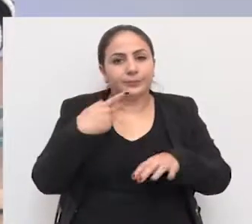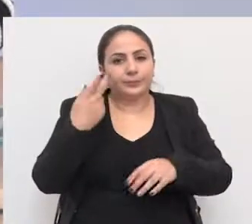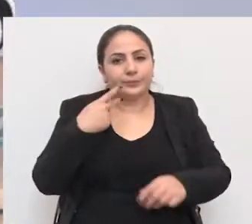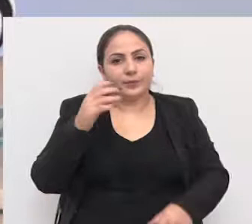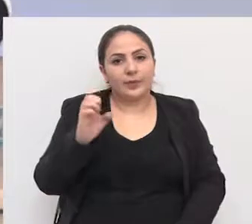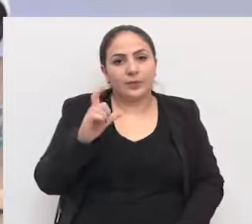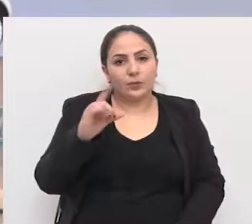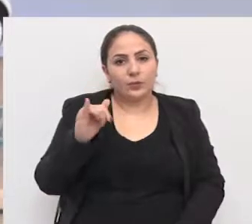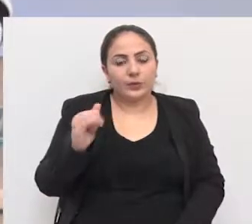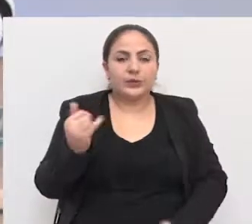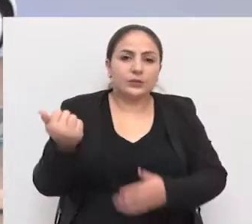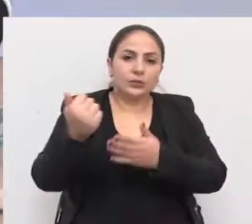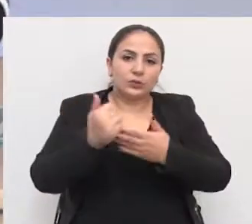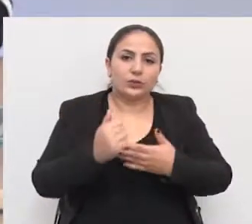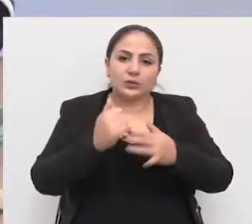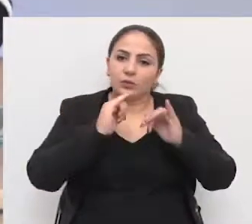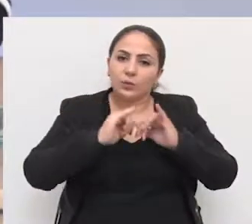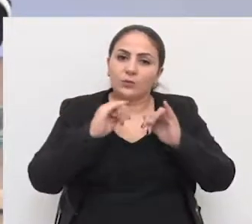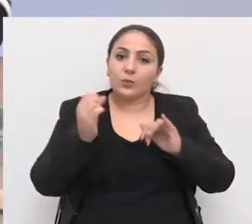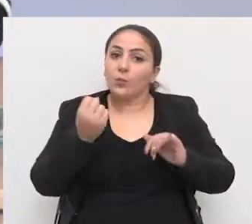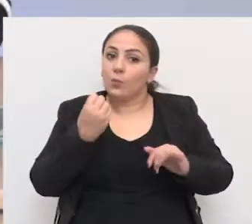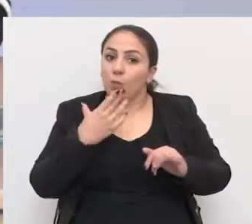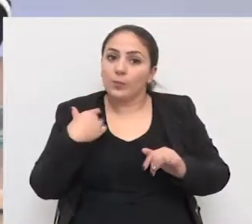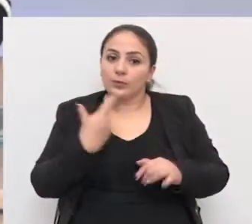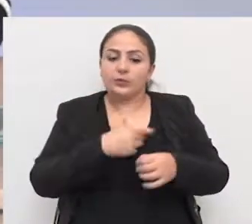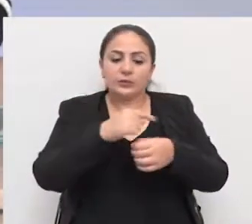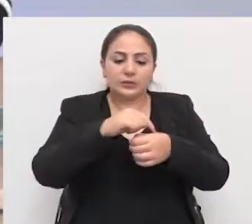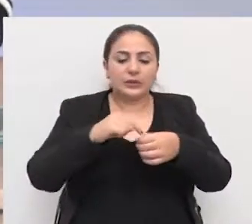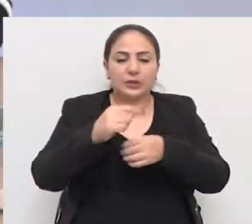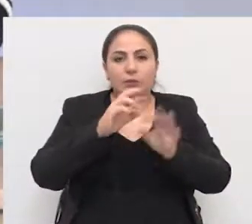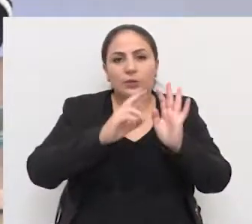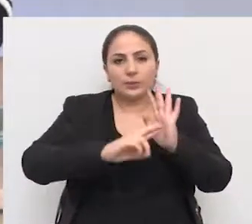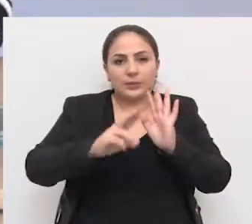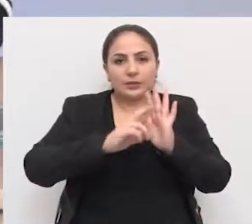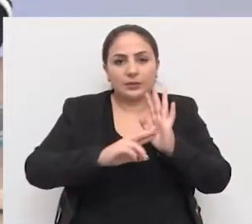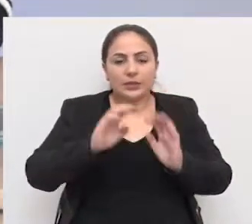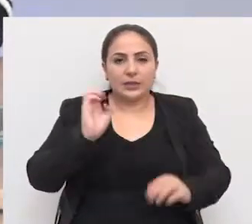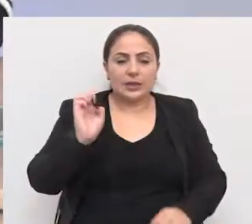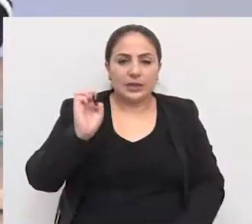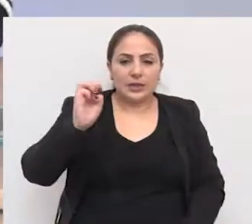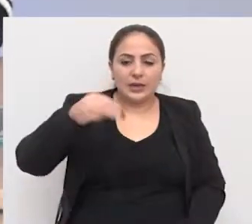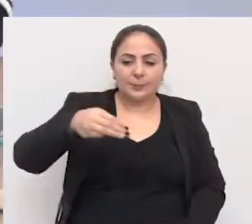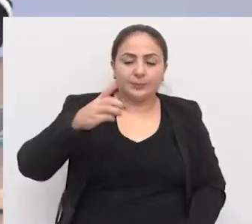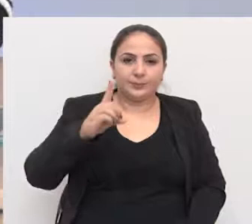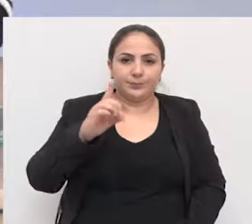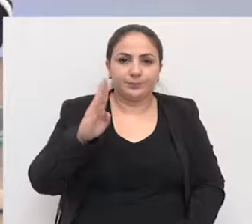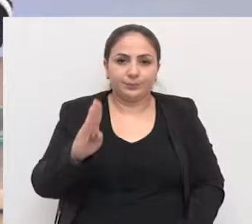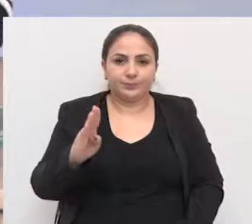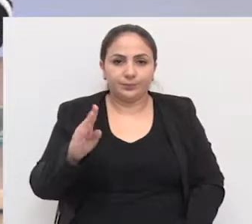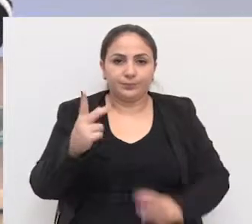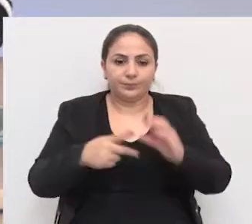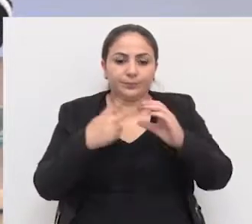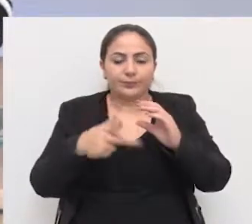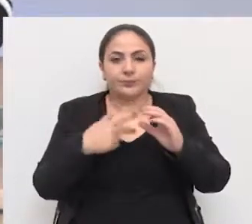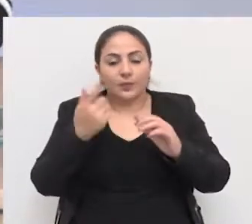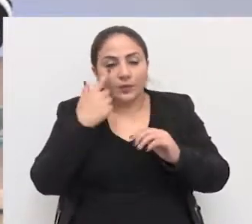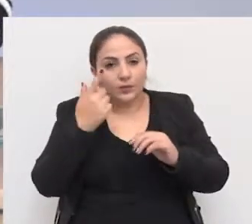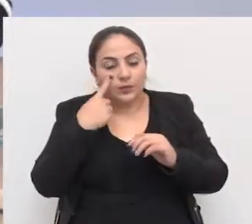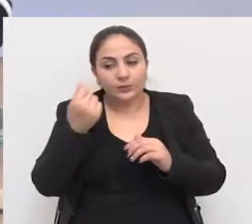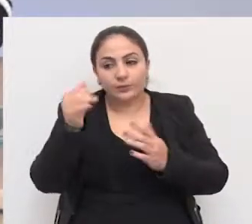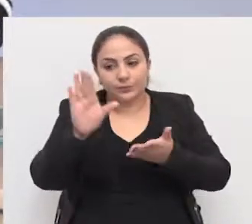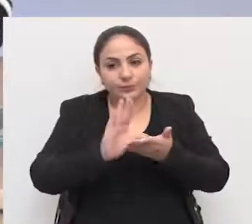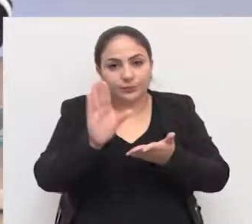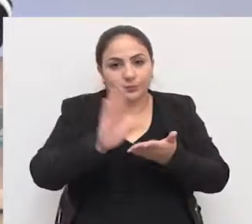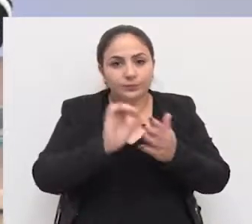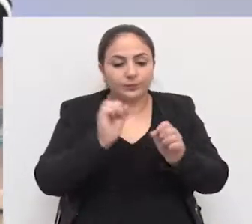Eloy Costa trouxe boas notícias para a nossa cidade. O representante do MDB na Câmara está pleiteando